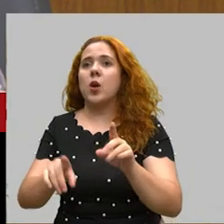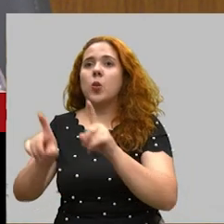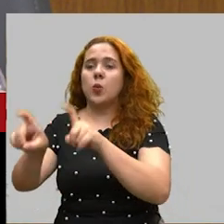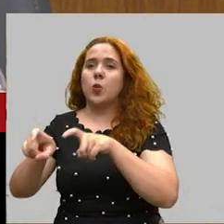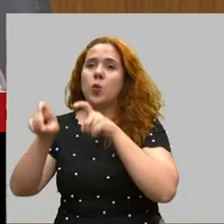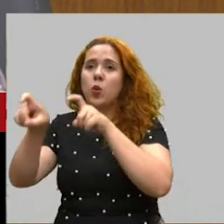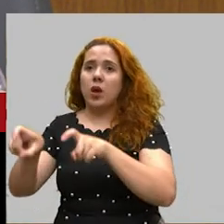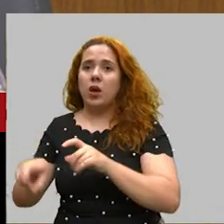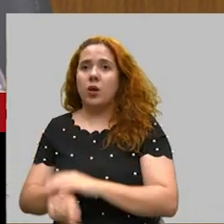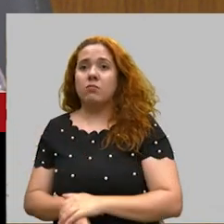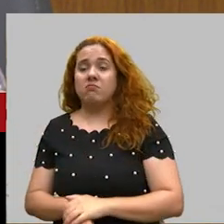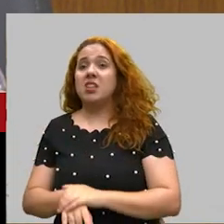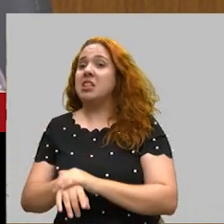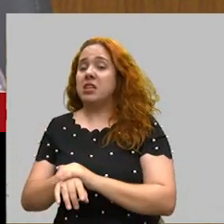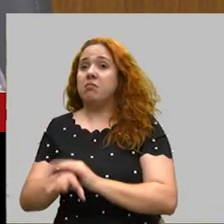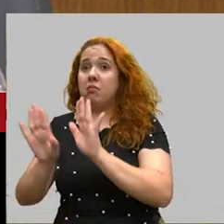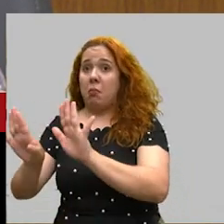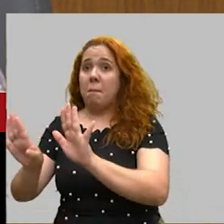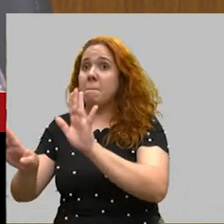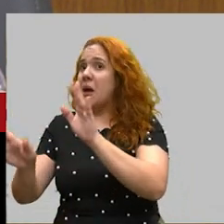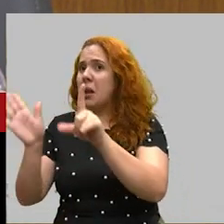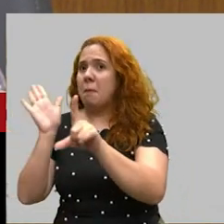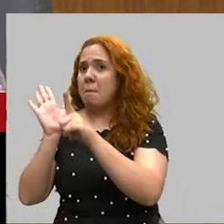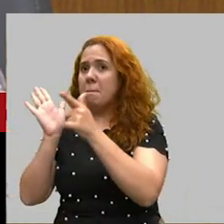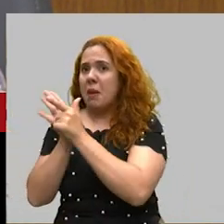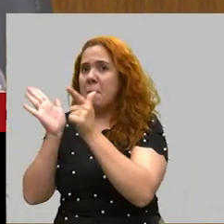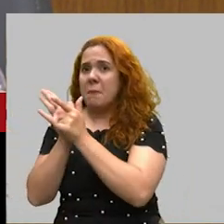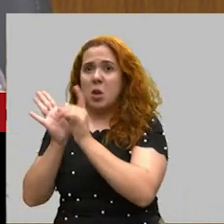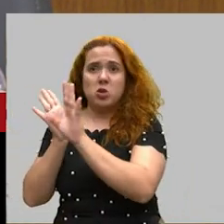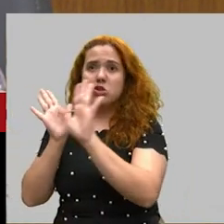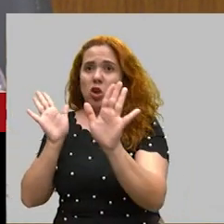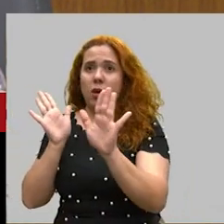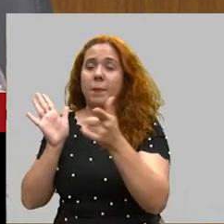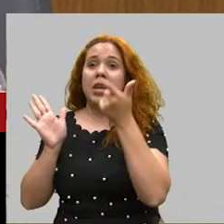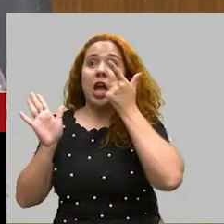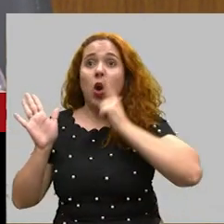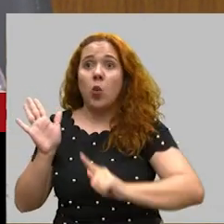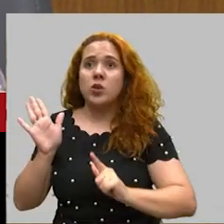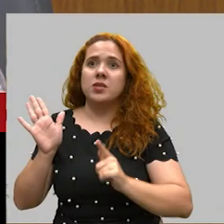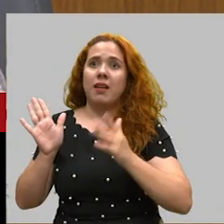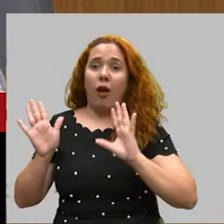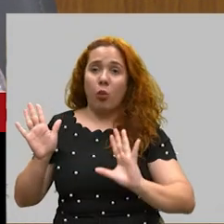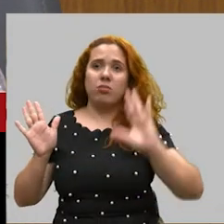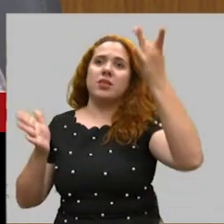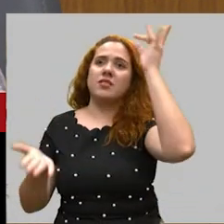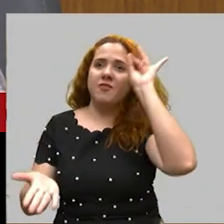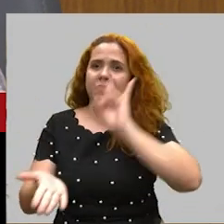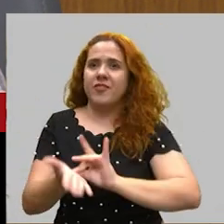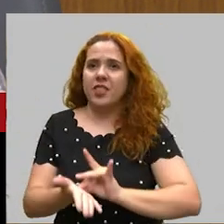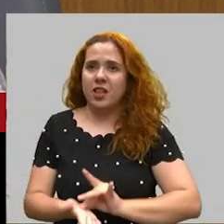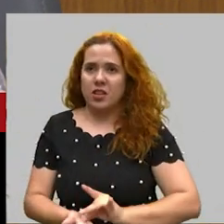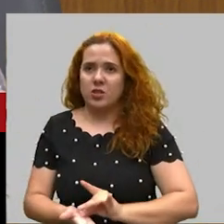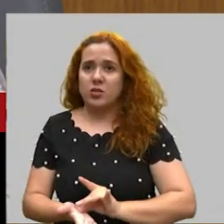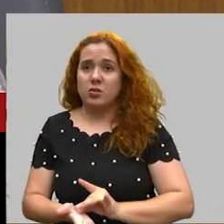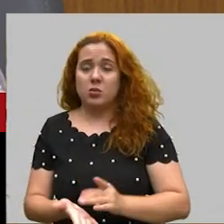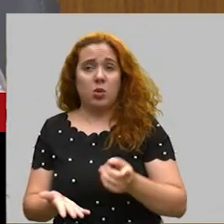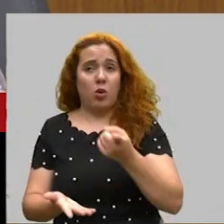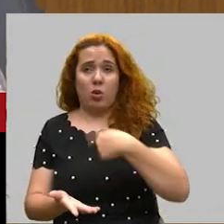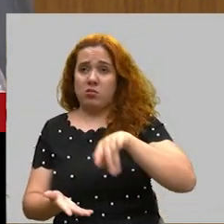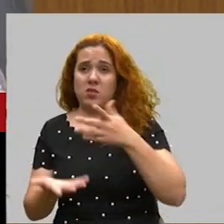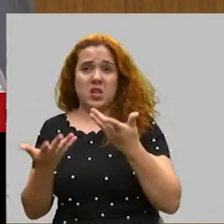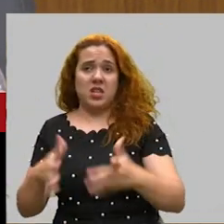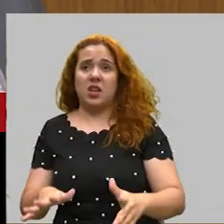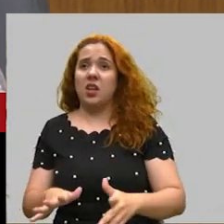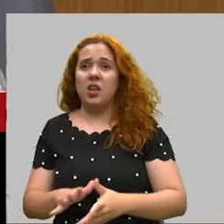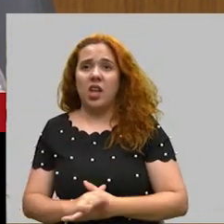da do Papel saia das diretrizes operacionais e aconteça de prática e nós não queremos só para